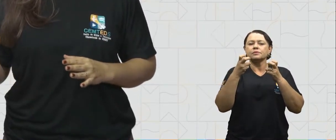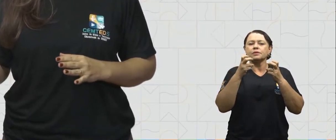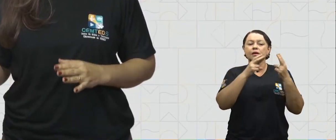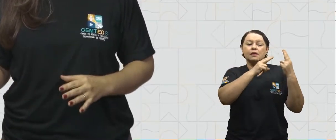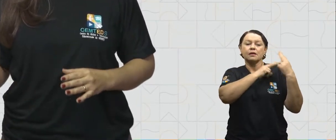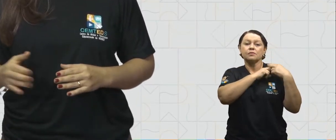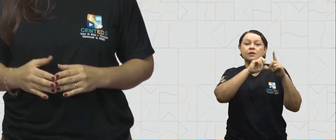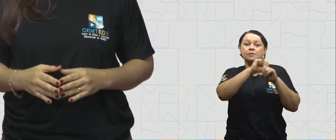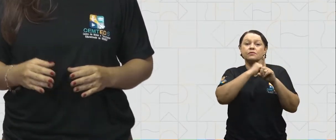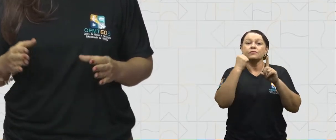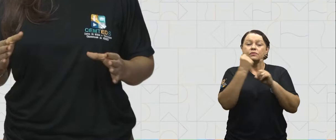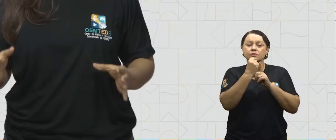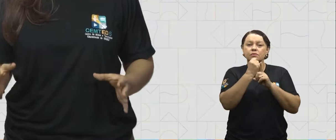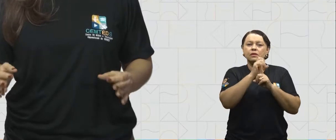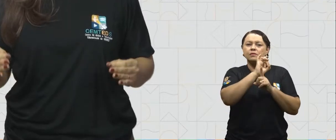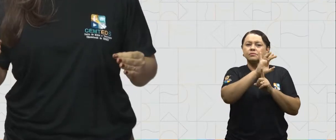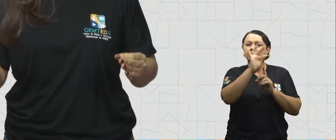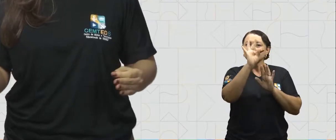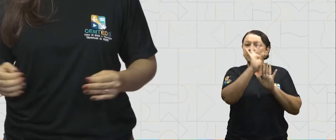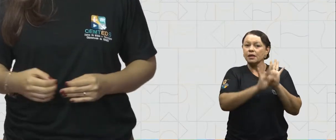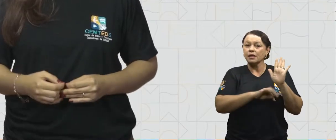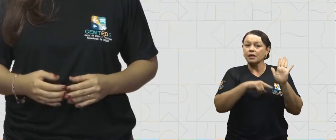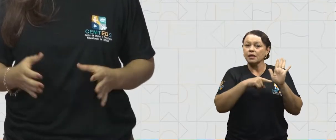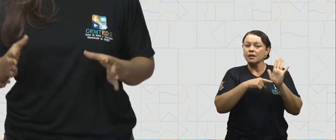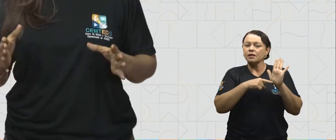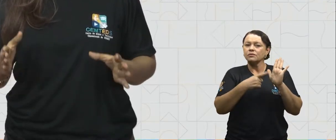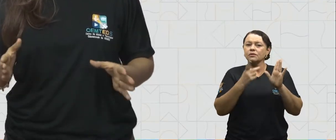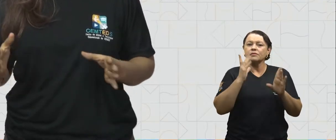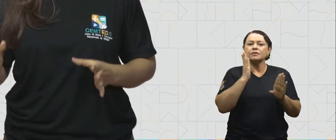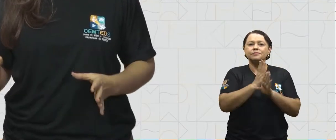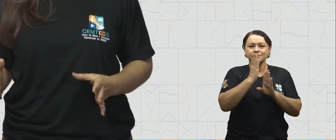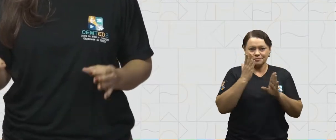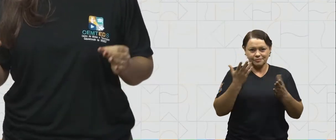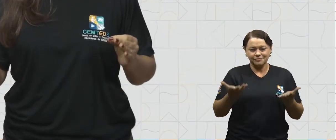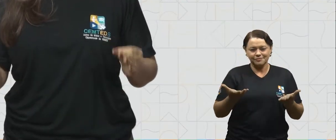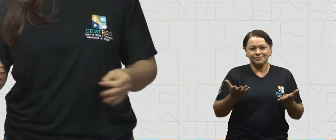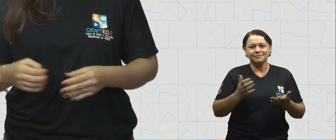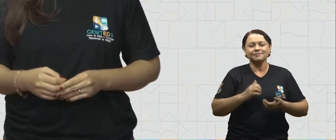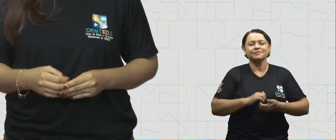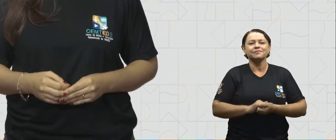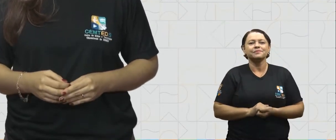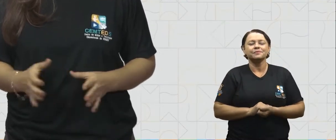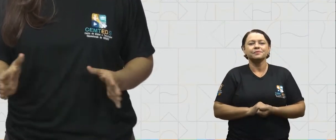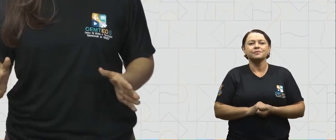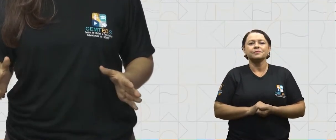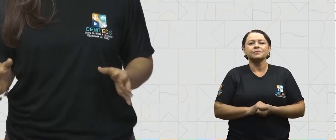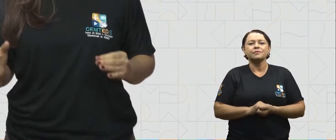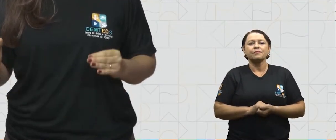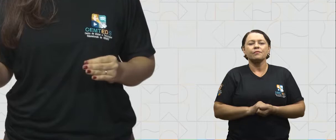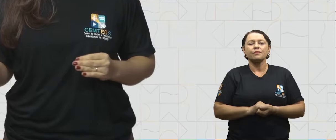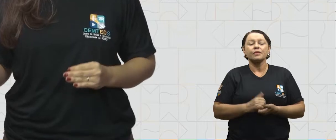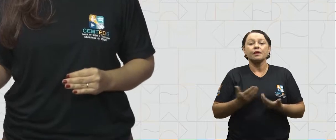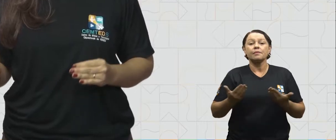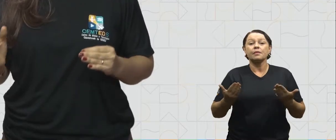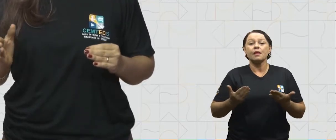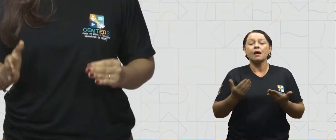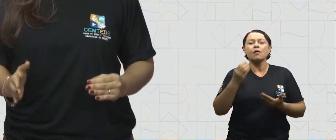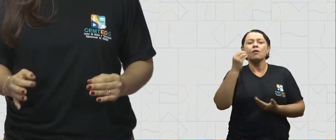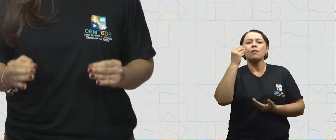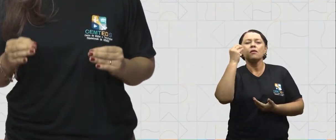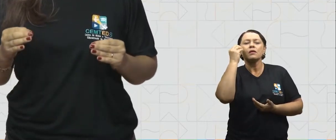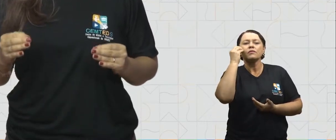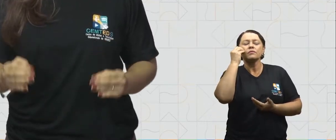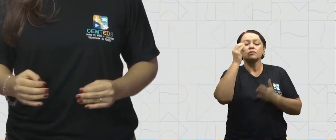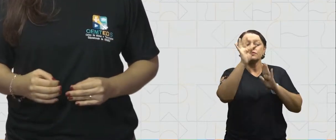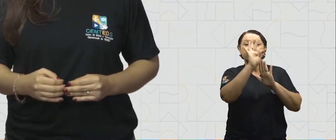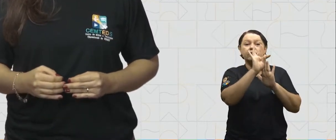social de cada texto que você se deparar. Visto isso, avancemos. Agora iremos ler um